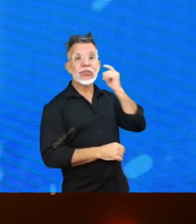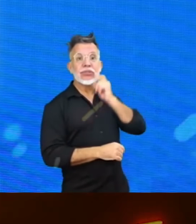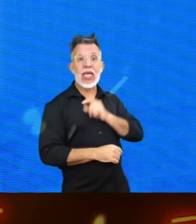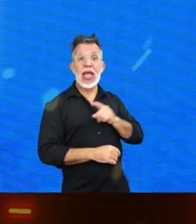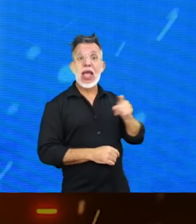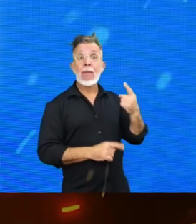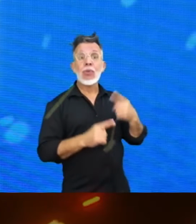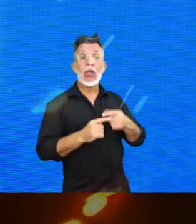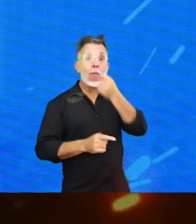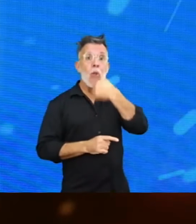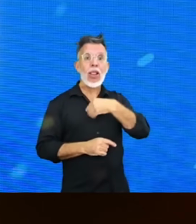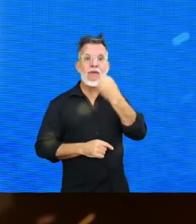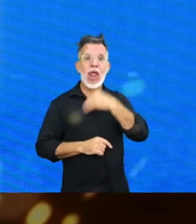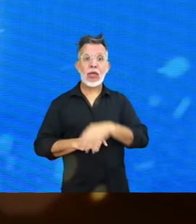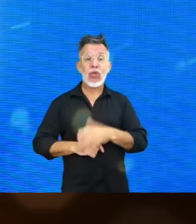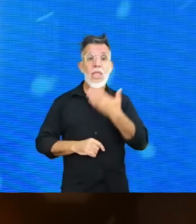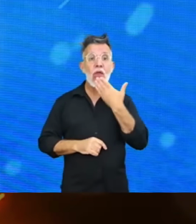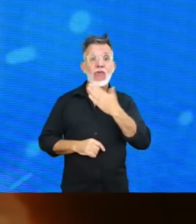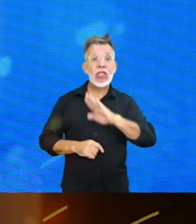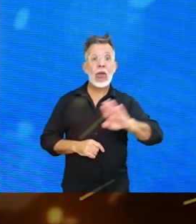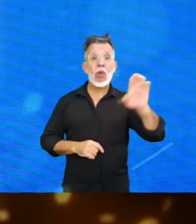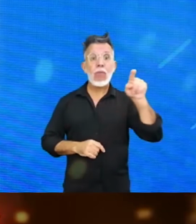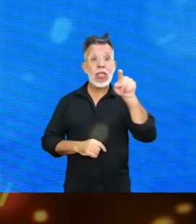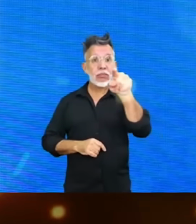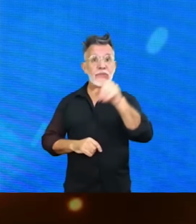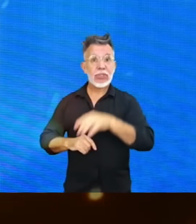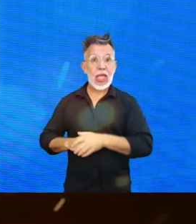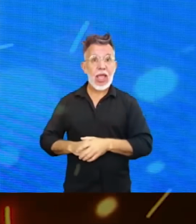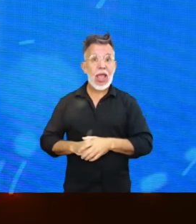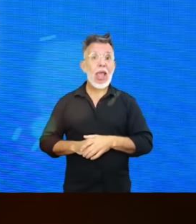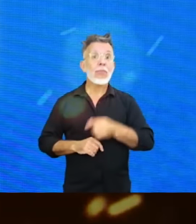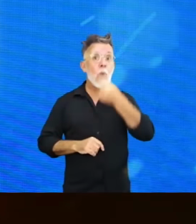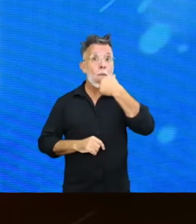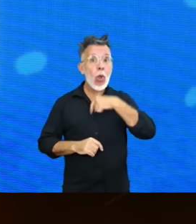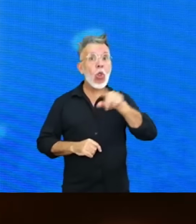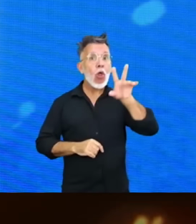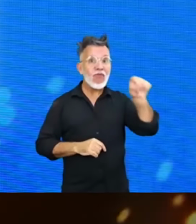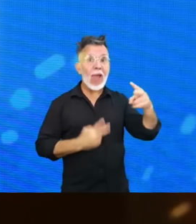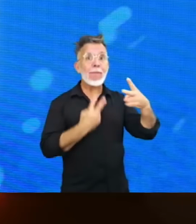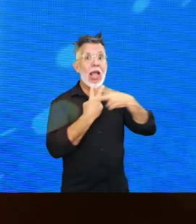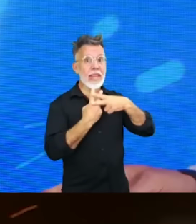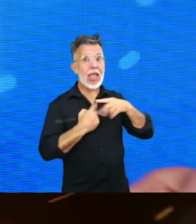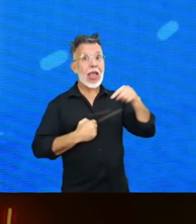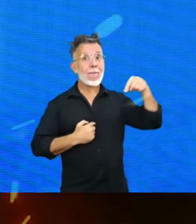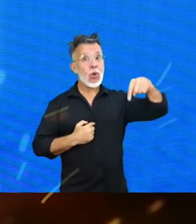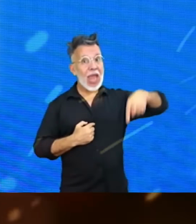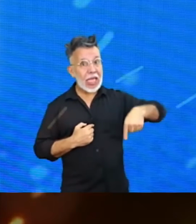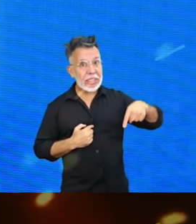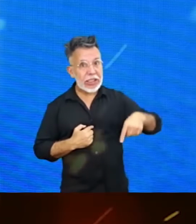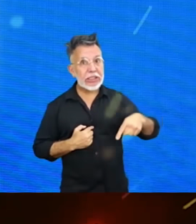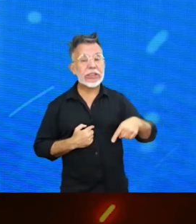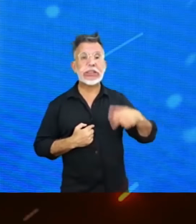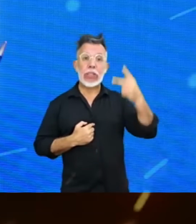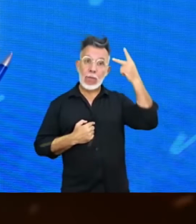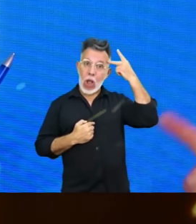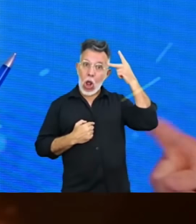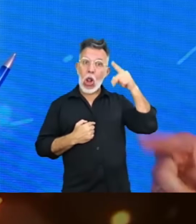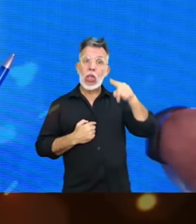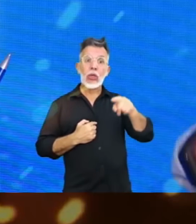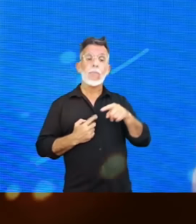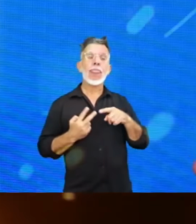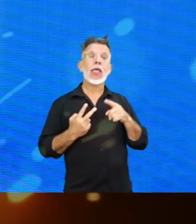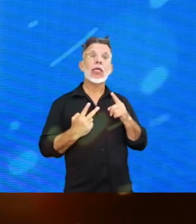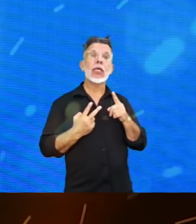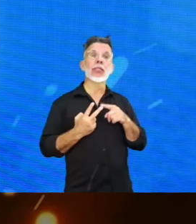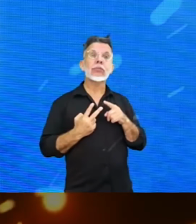vocês ele vai pra cadeia Porque aqui no estado seguraram ele ele vai você não interrompeu o daten quando ele tava falando você não